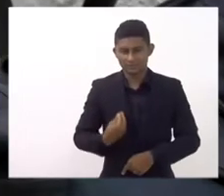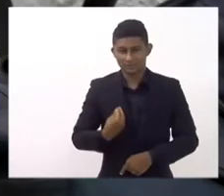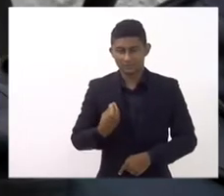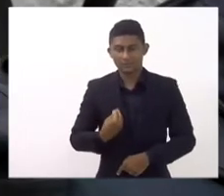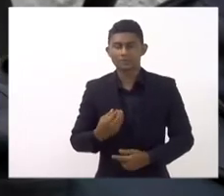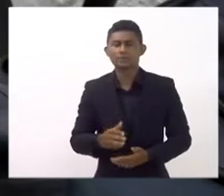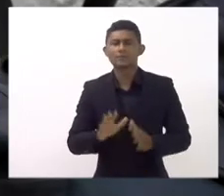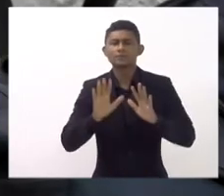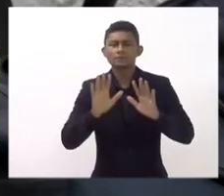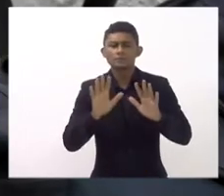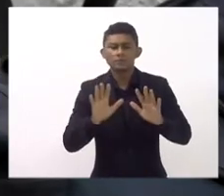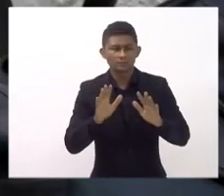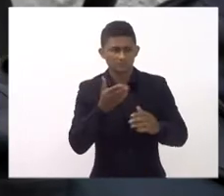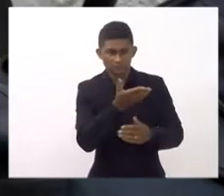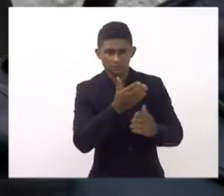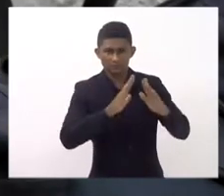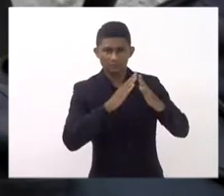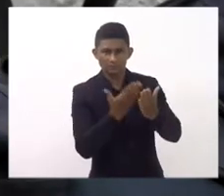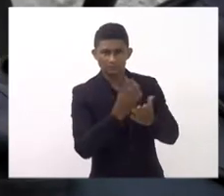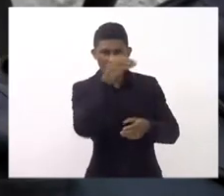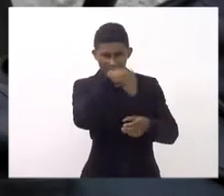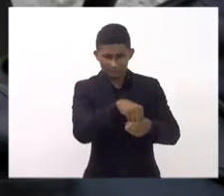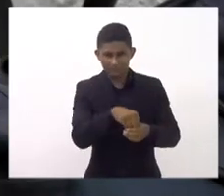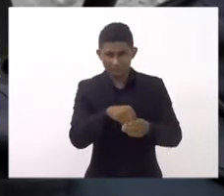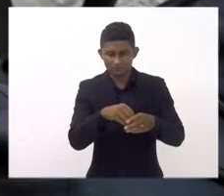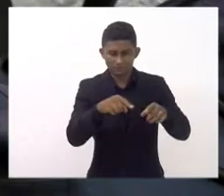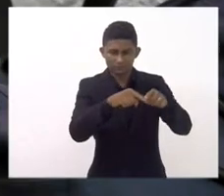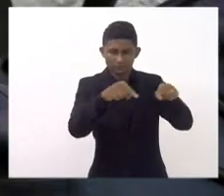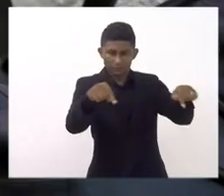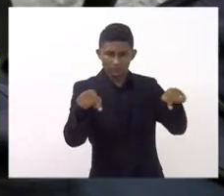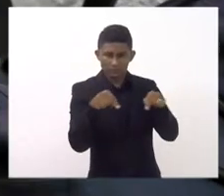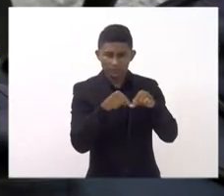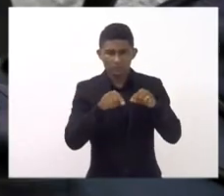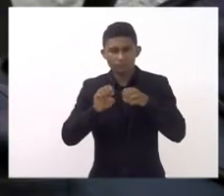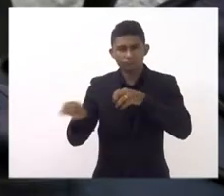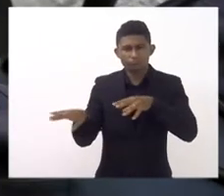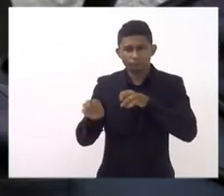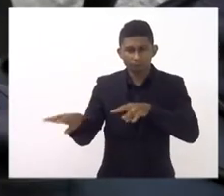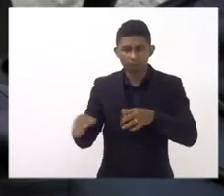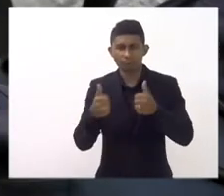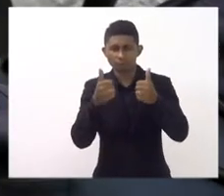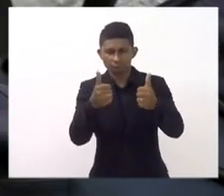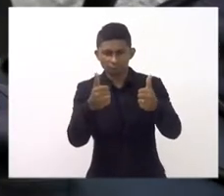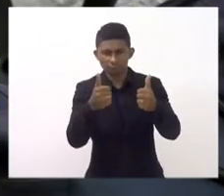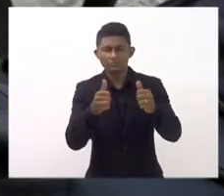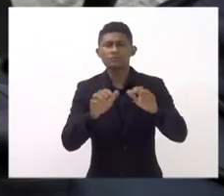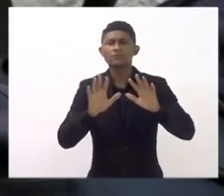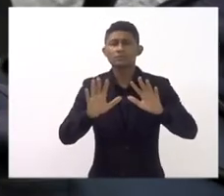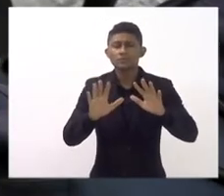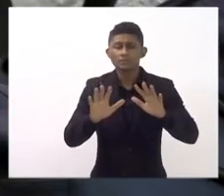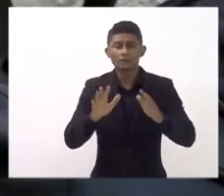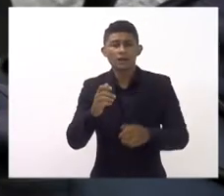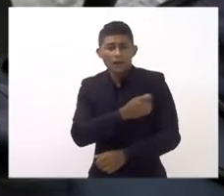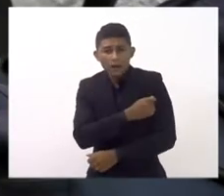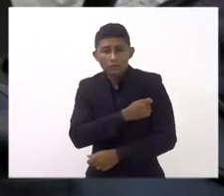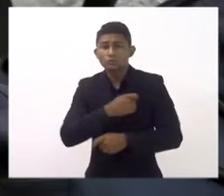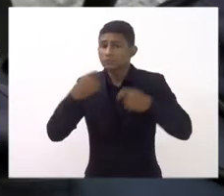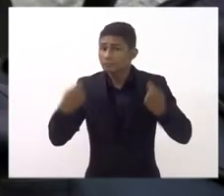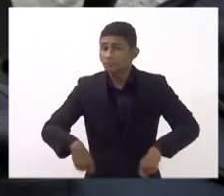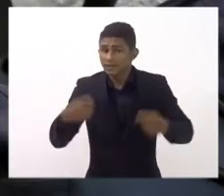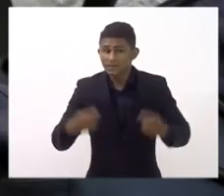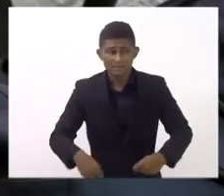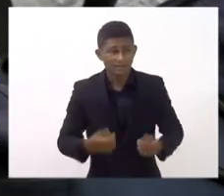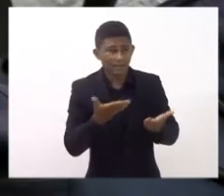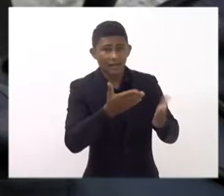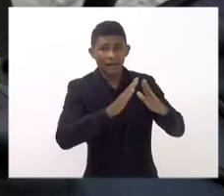garantir o ensino da sala de aula não garante todo o acesso, porque os nossos estudantes precisam chegar à sala de aula.